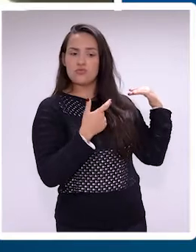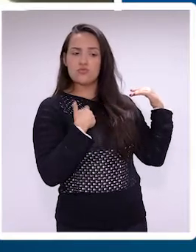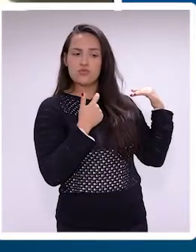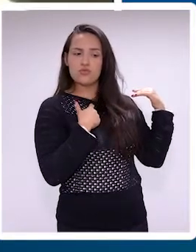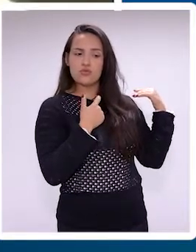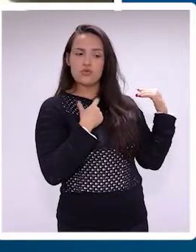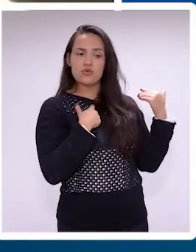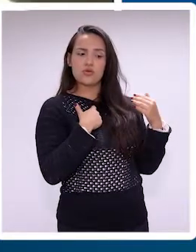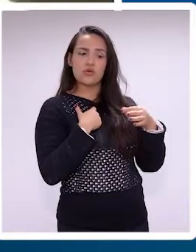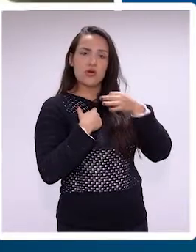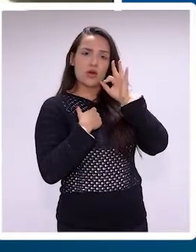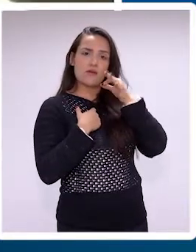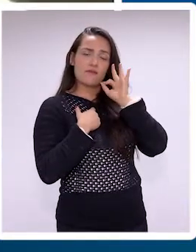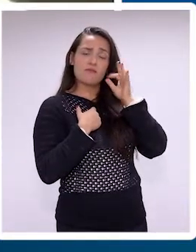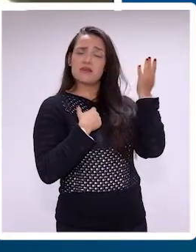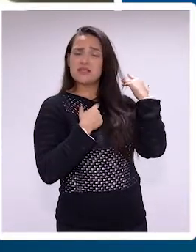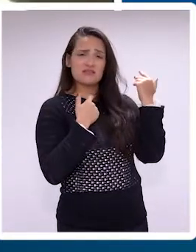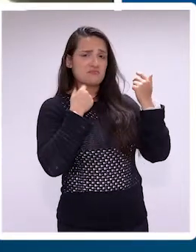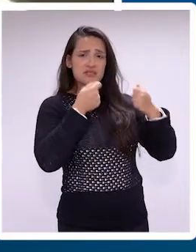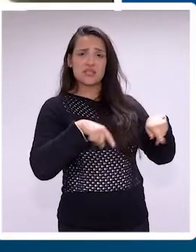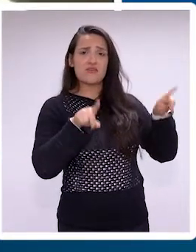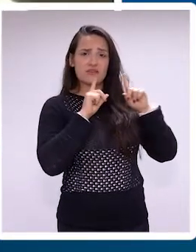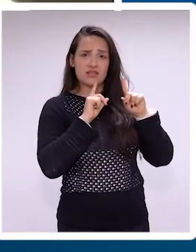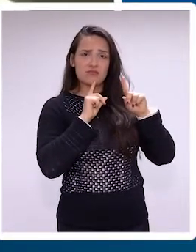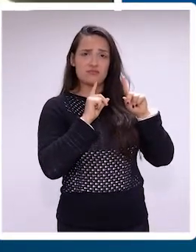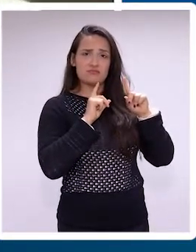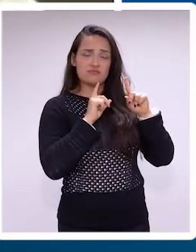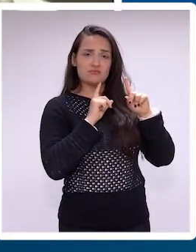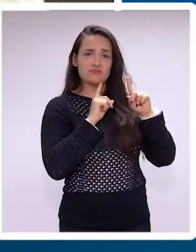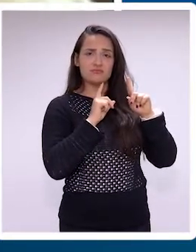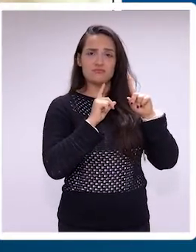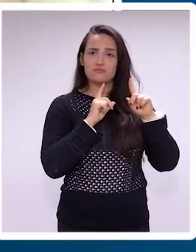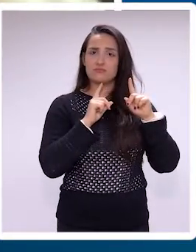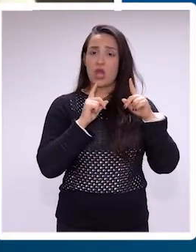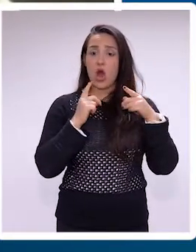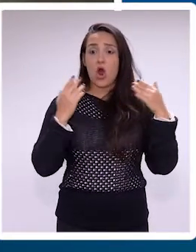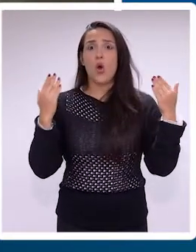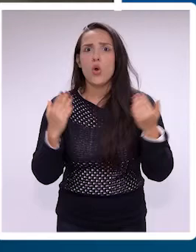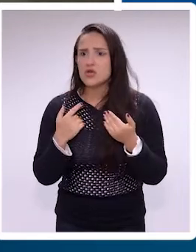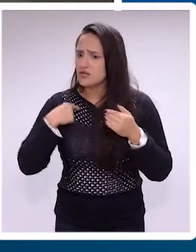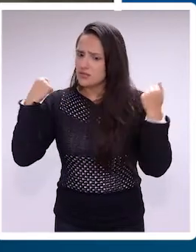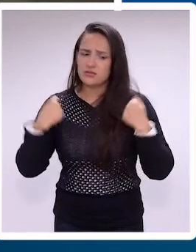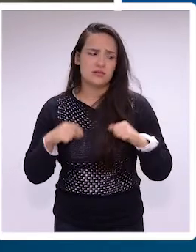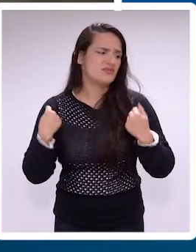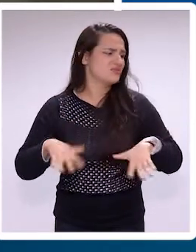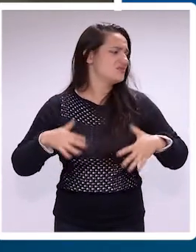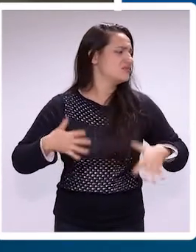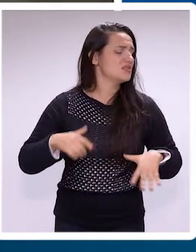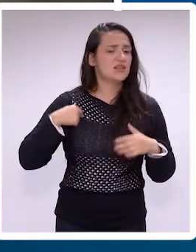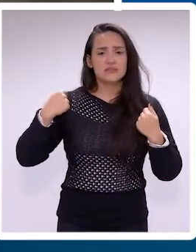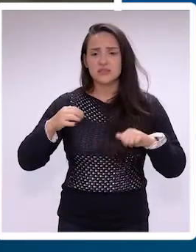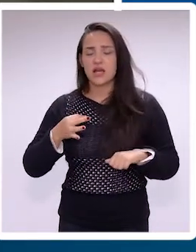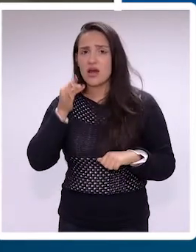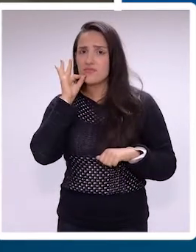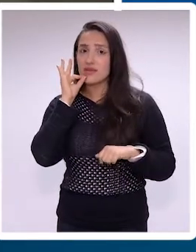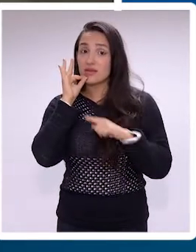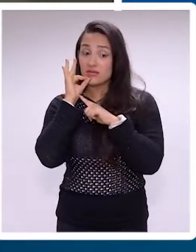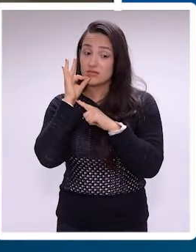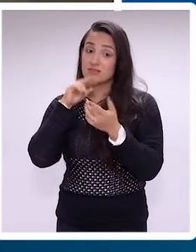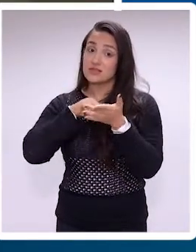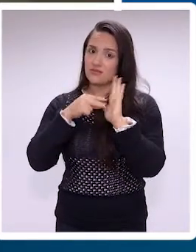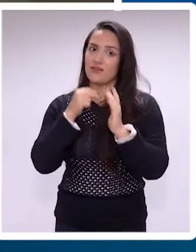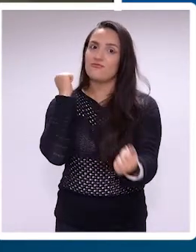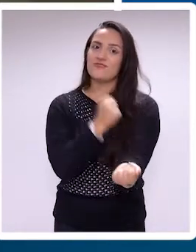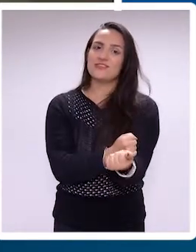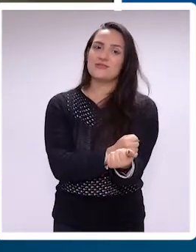café. Isso é vício, isso é dependência. Nessas doenças que nós estamos falando, nós